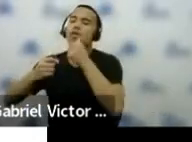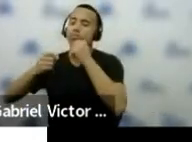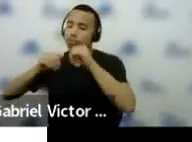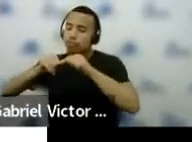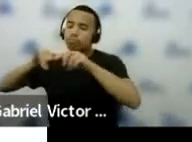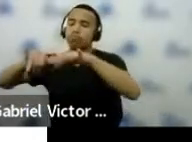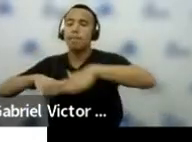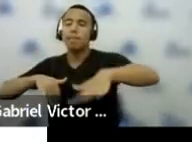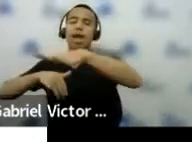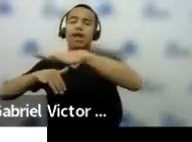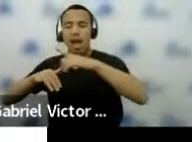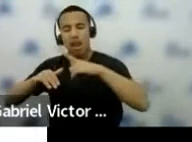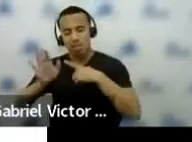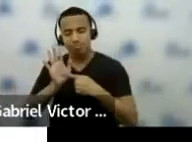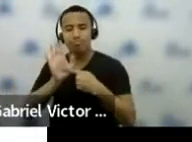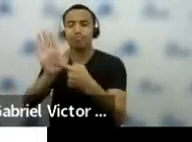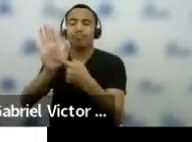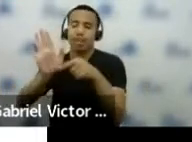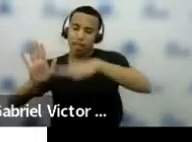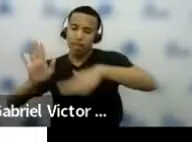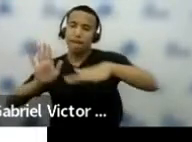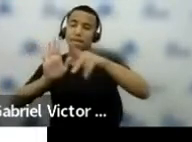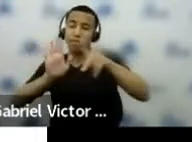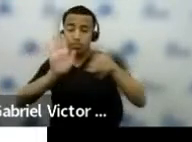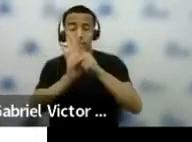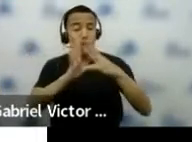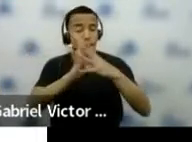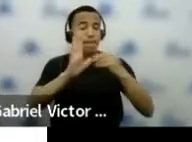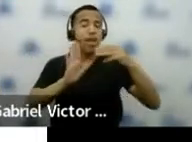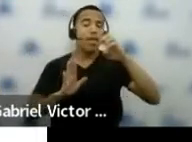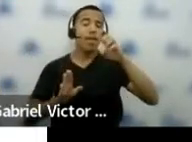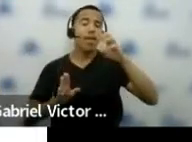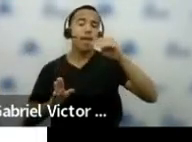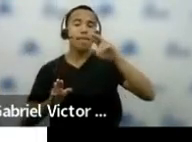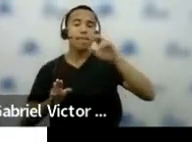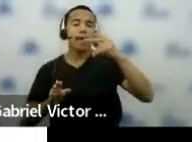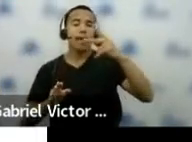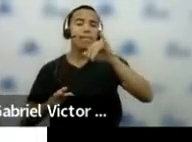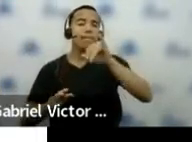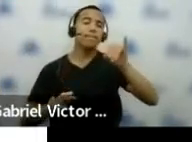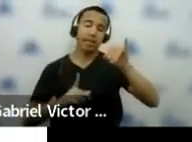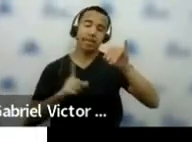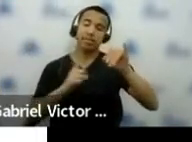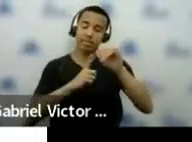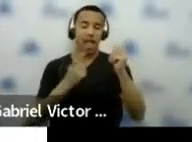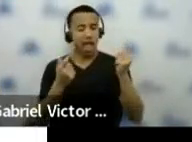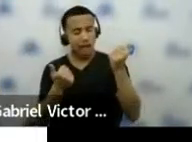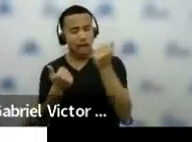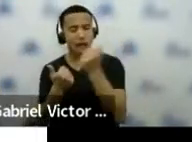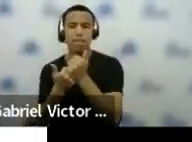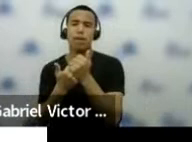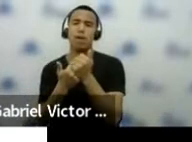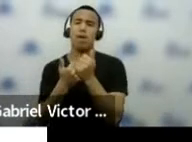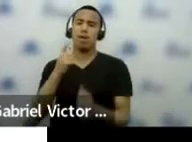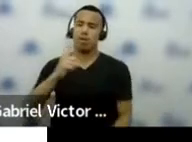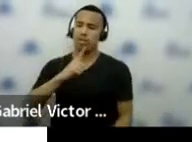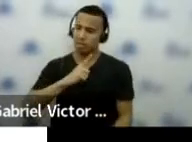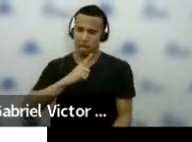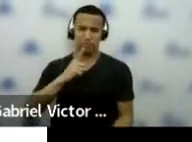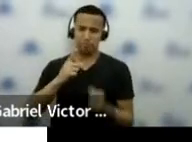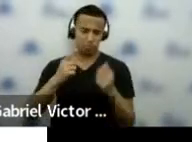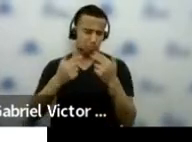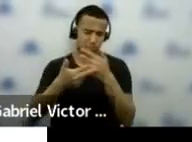mercado por meio do modelo Embrapi, e para chegar no mercado aí tem o apoio dos nossos parceiros, então BNDES, FINEP e outros